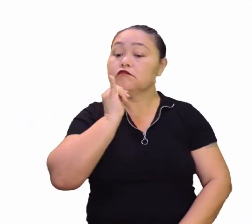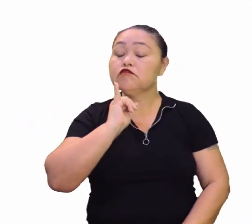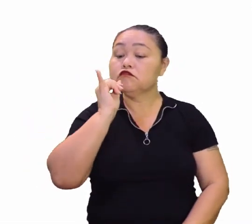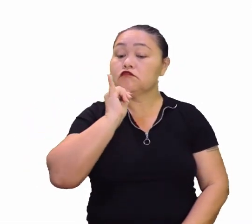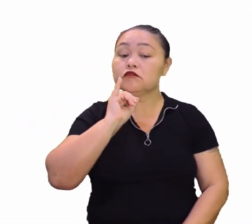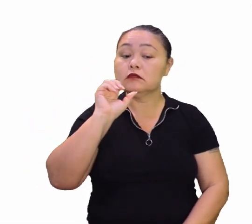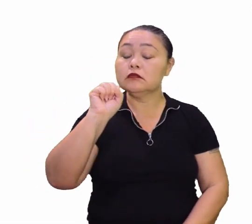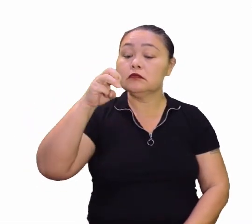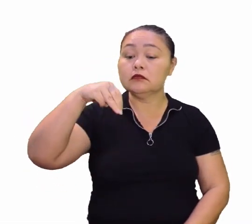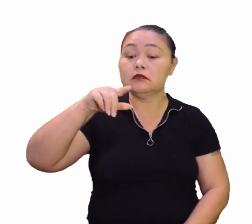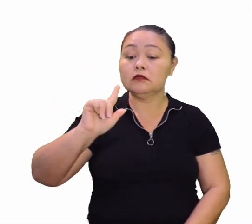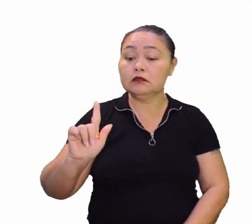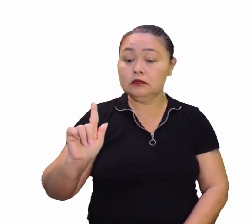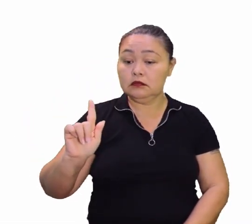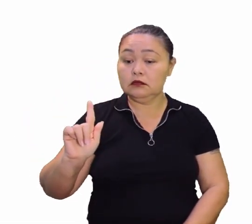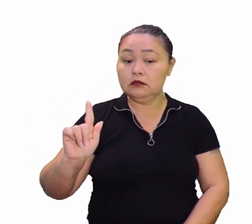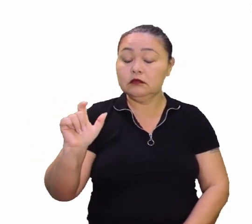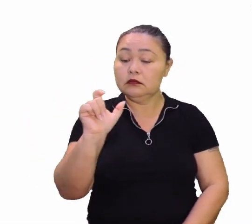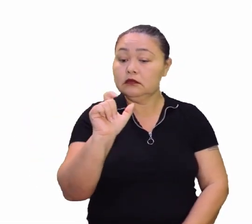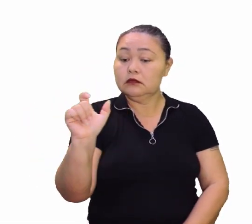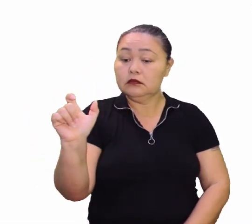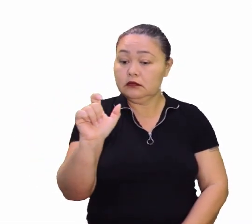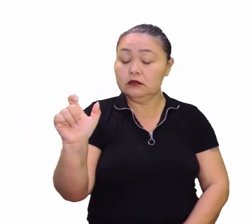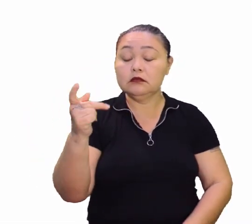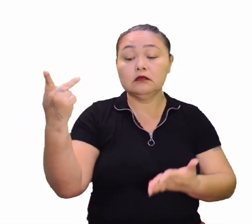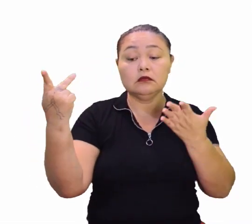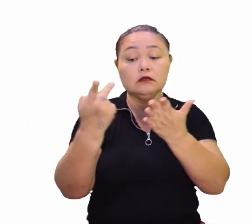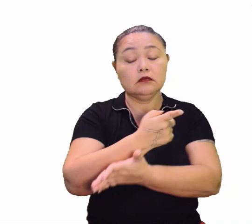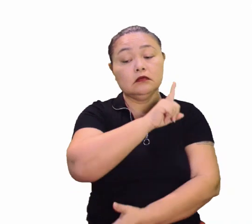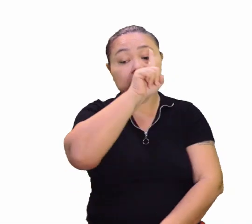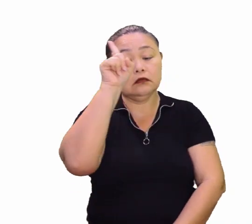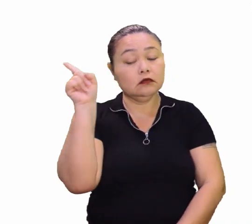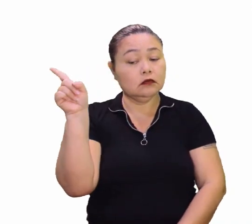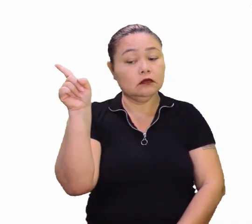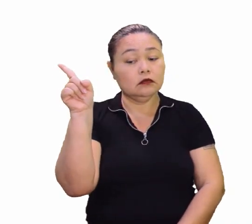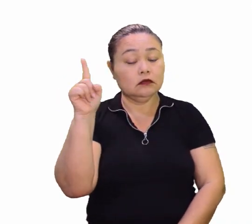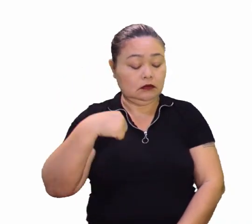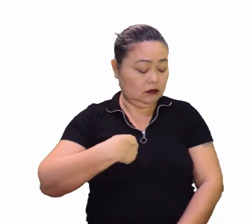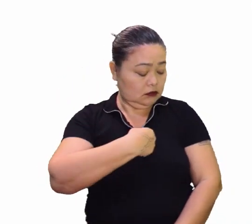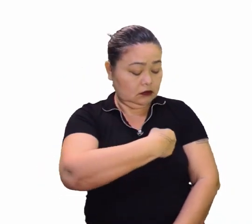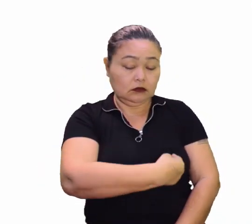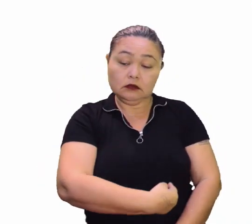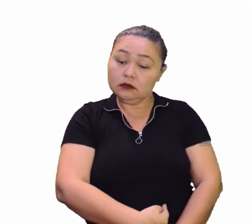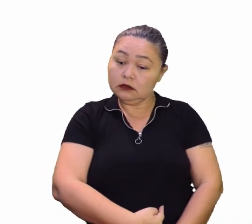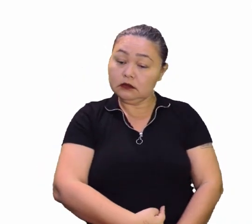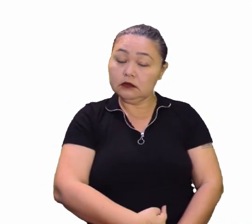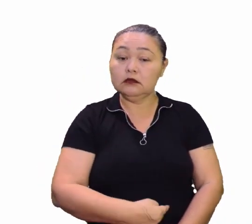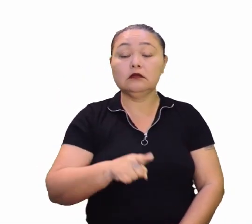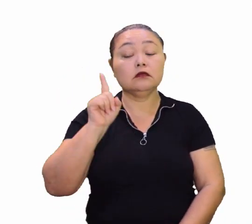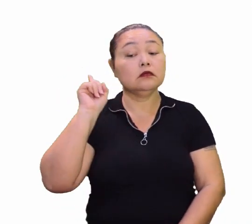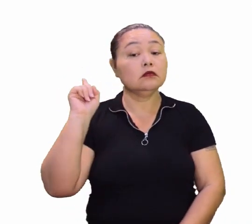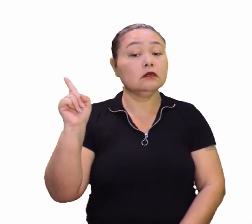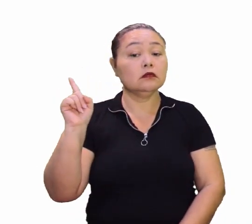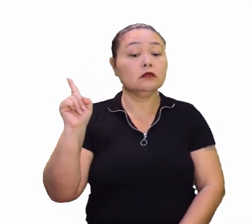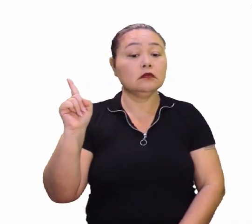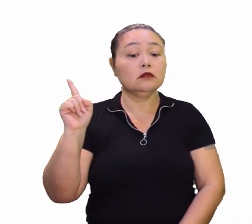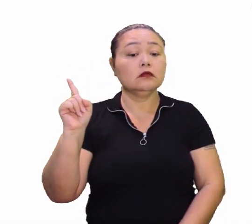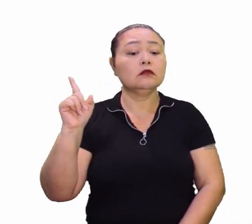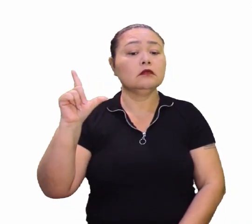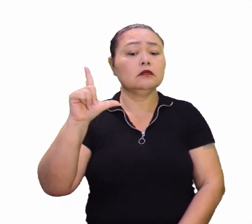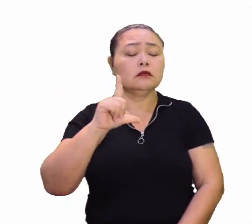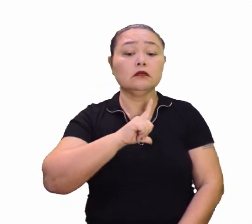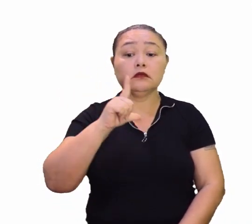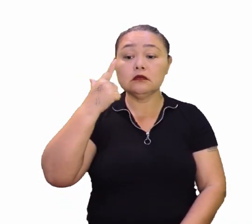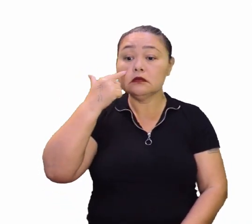para vocês do smog, de uma situação que aconteceu lá na China. Então, olha só, quando a gente